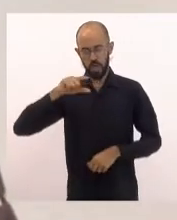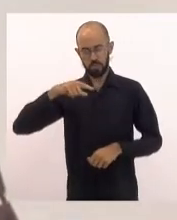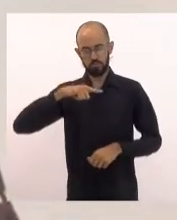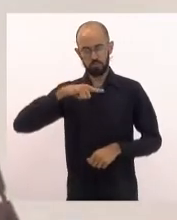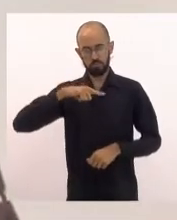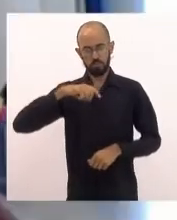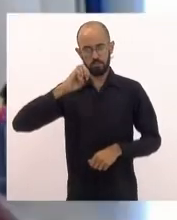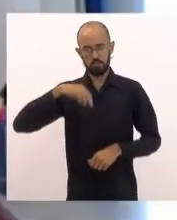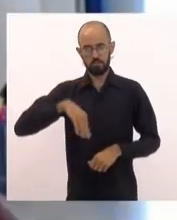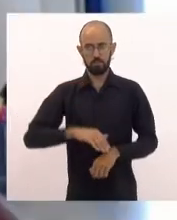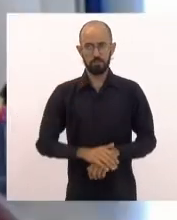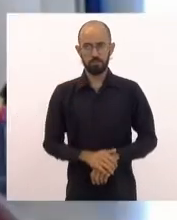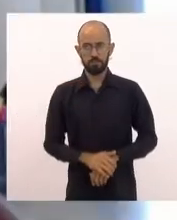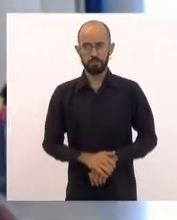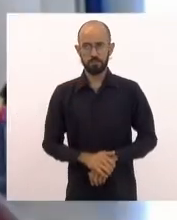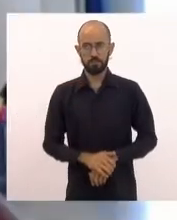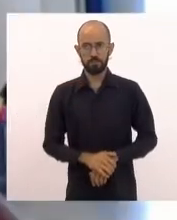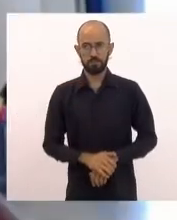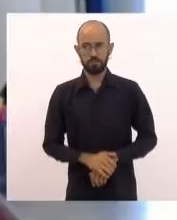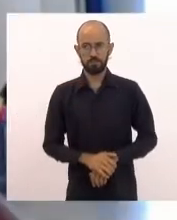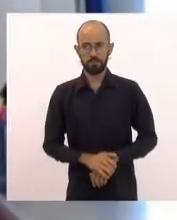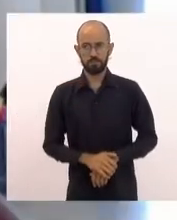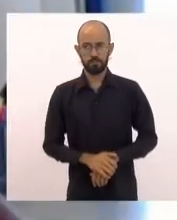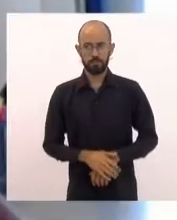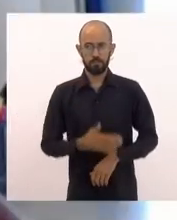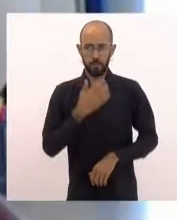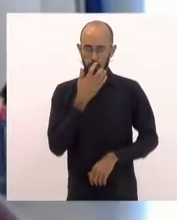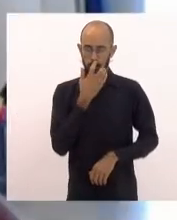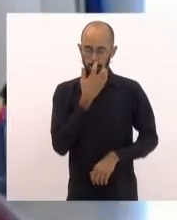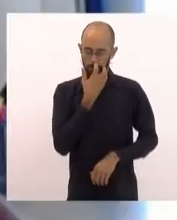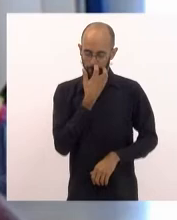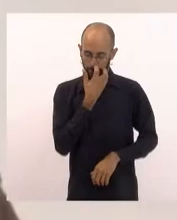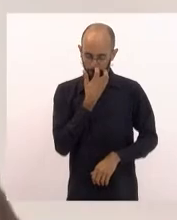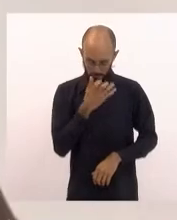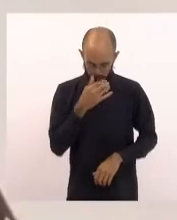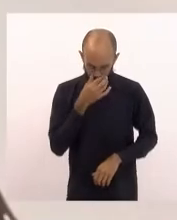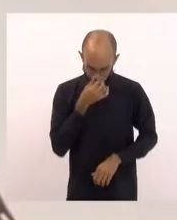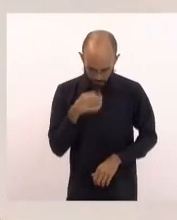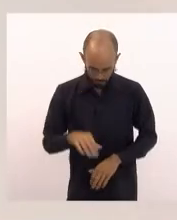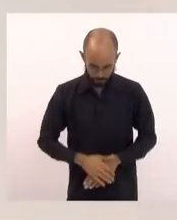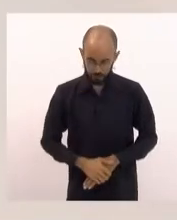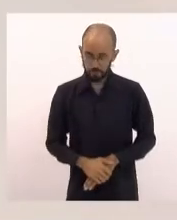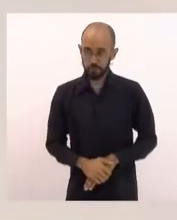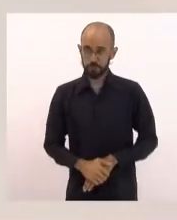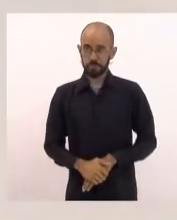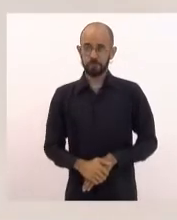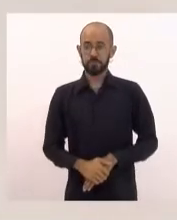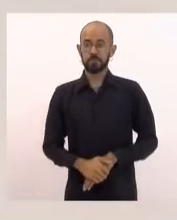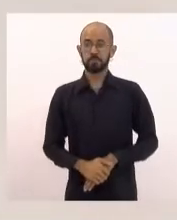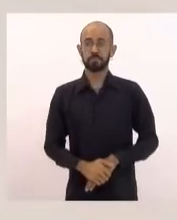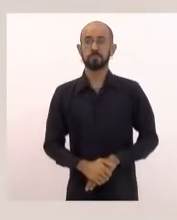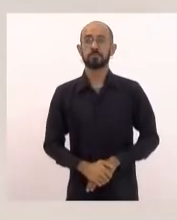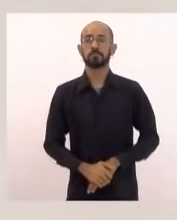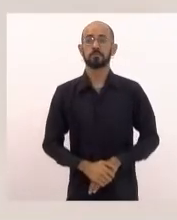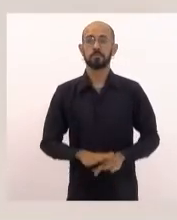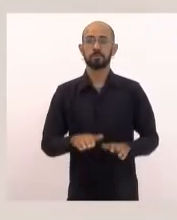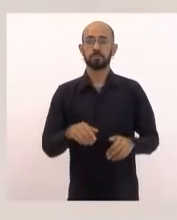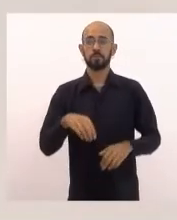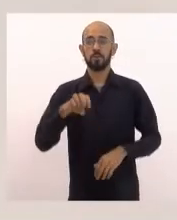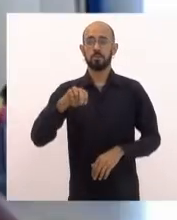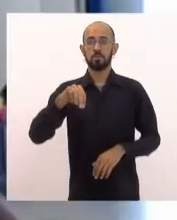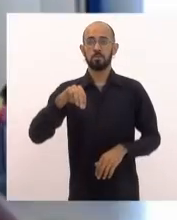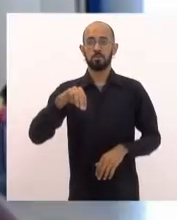tá? Passou no privado. Me escreveu, te ajudo. Tá? No expediente. Me escreveu, te ajudo. O Carlos Vim,